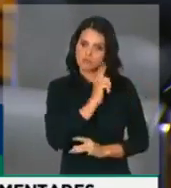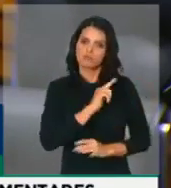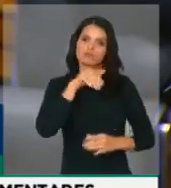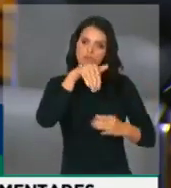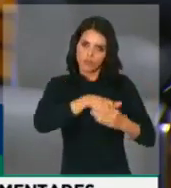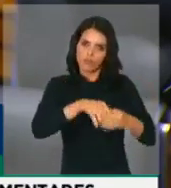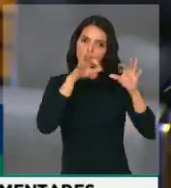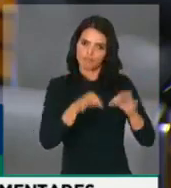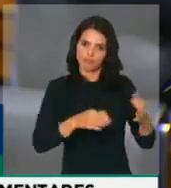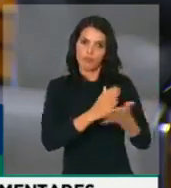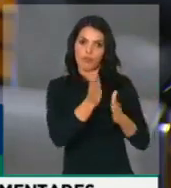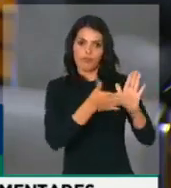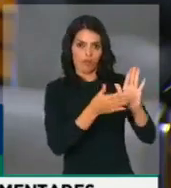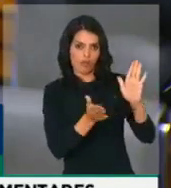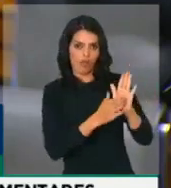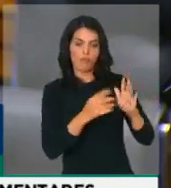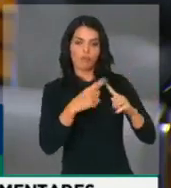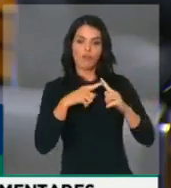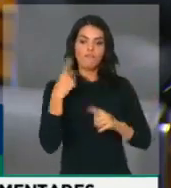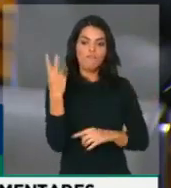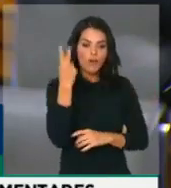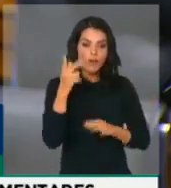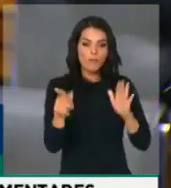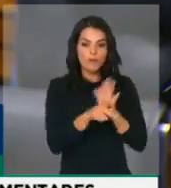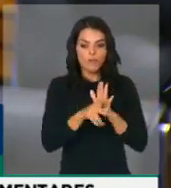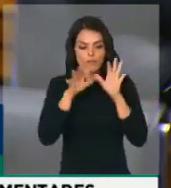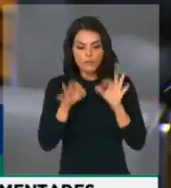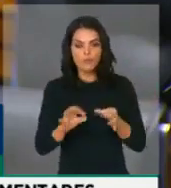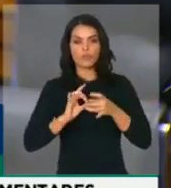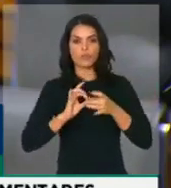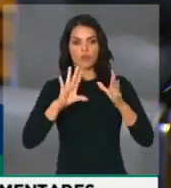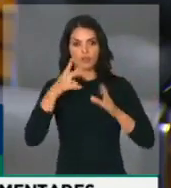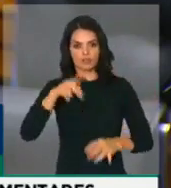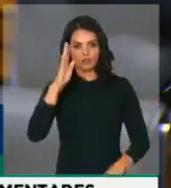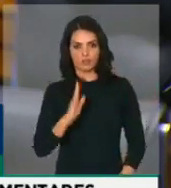os valores que fazem parte da afirmação da democracia brasileira. É isso.